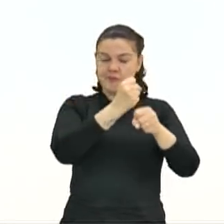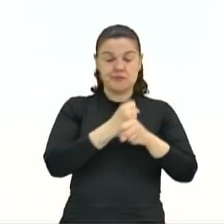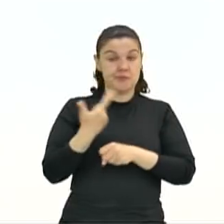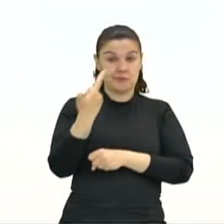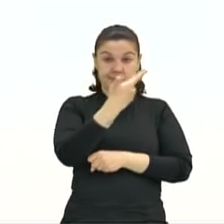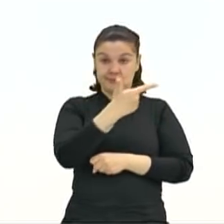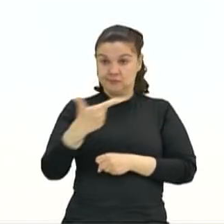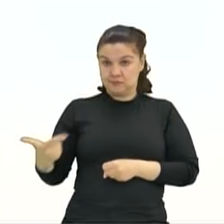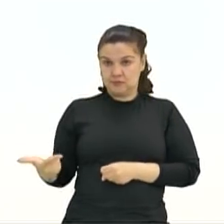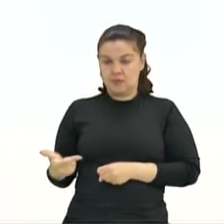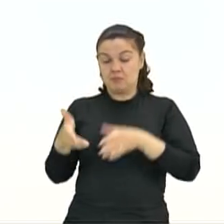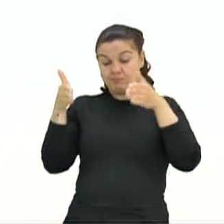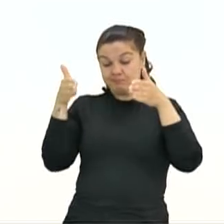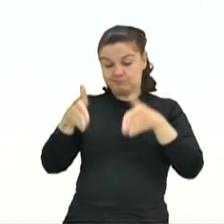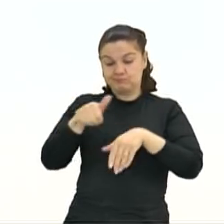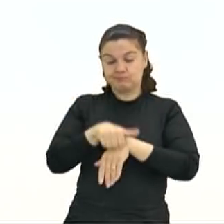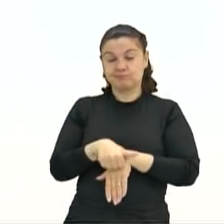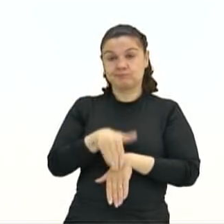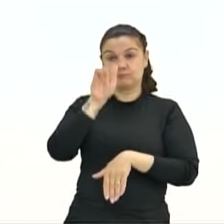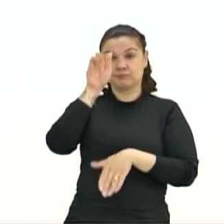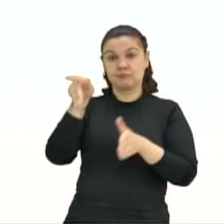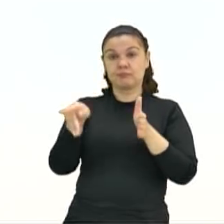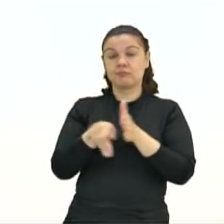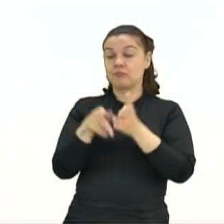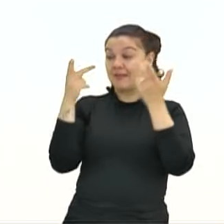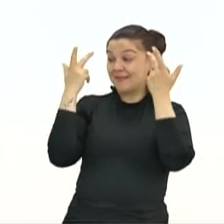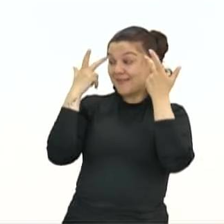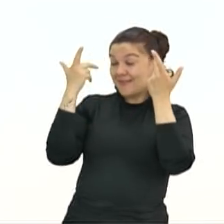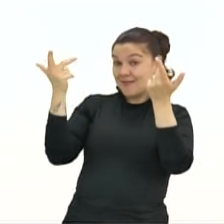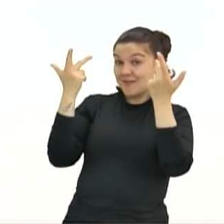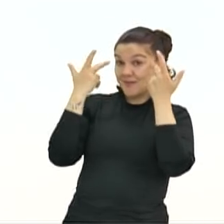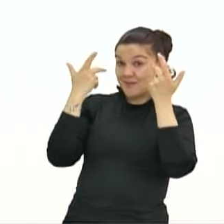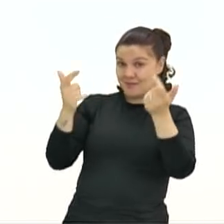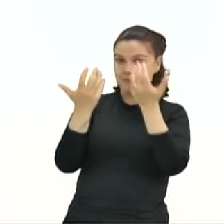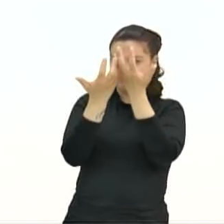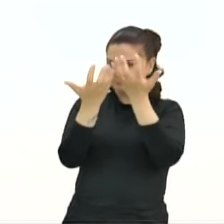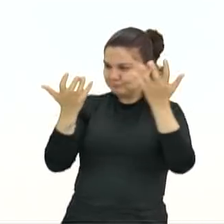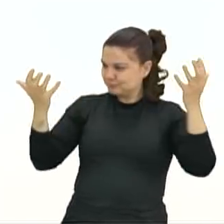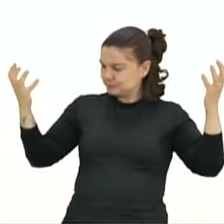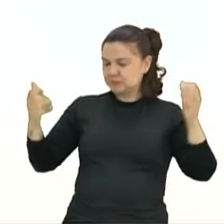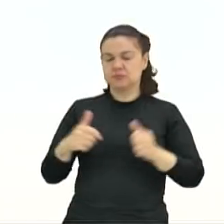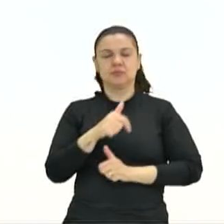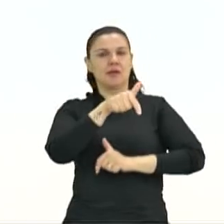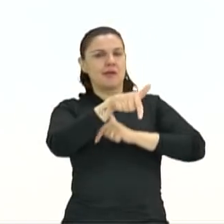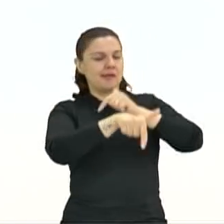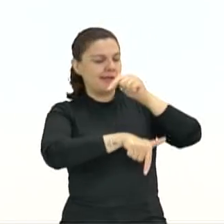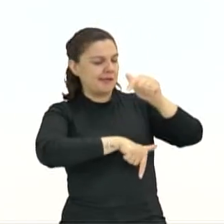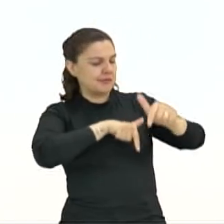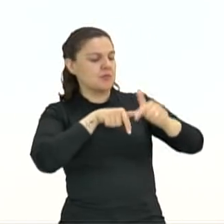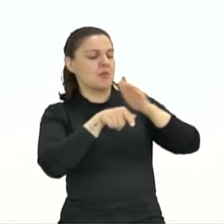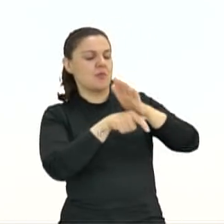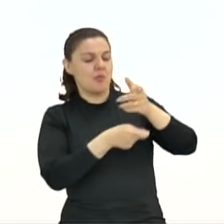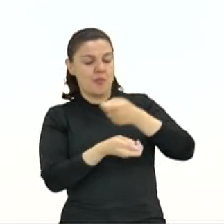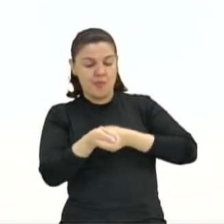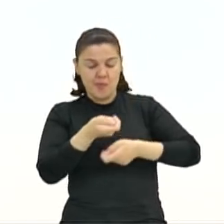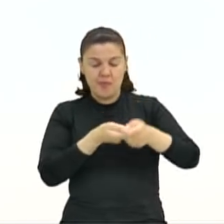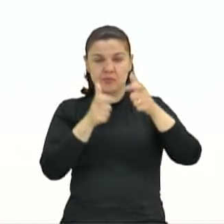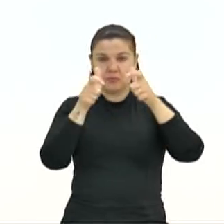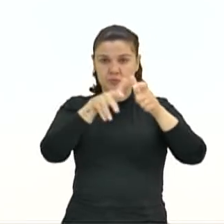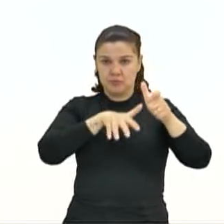construção, presença marcante de elementos naturais. Atividades econômicas do espaço